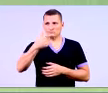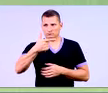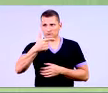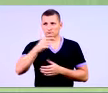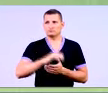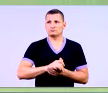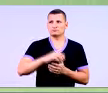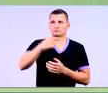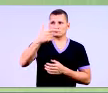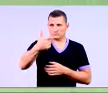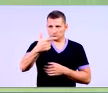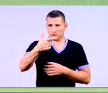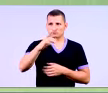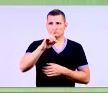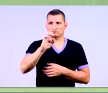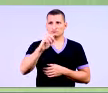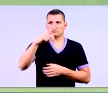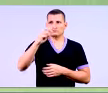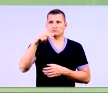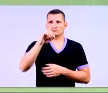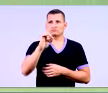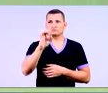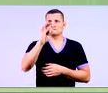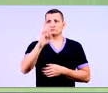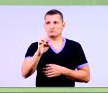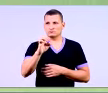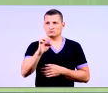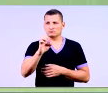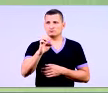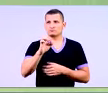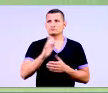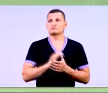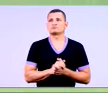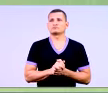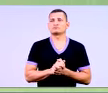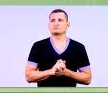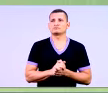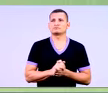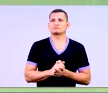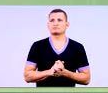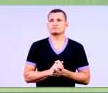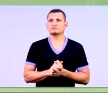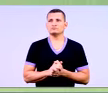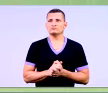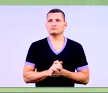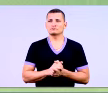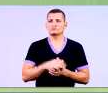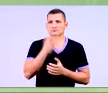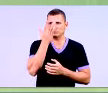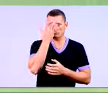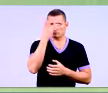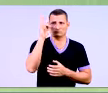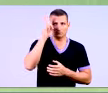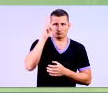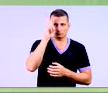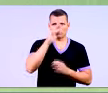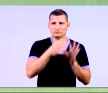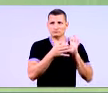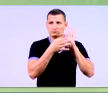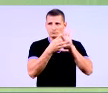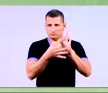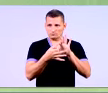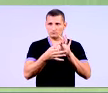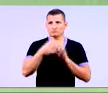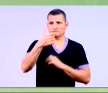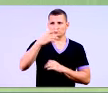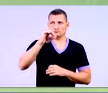mas não 2 dependente apesar de ficar para fácil de lembrar sem o contexto está fácil segundo